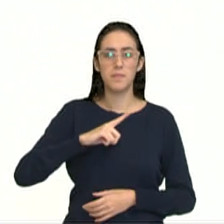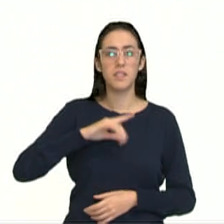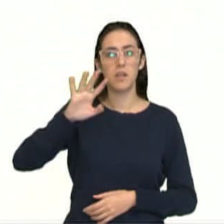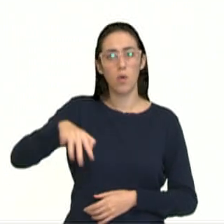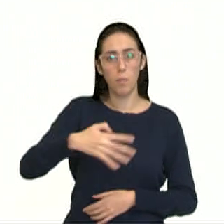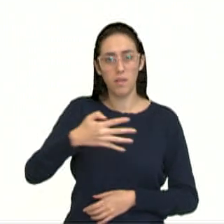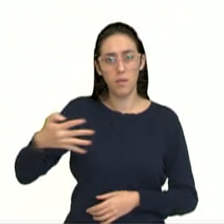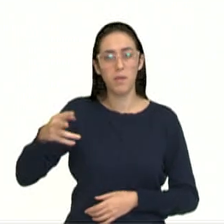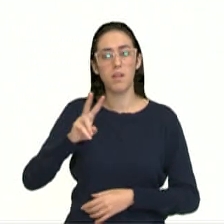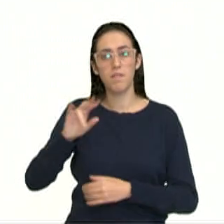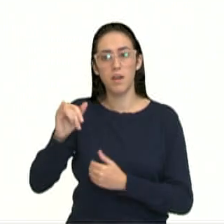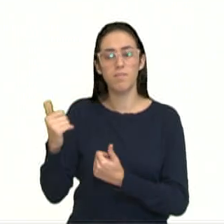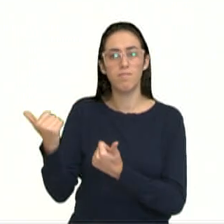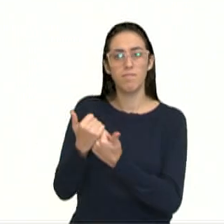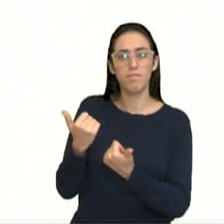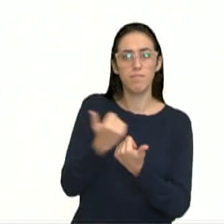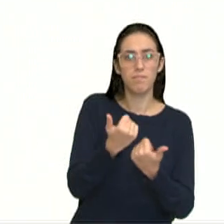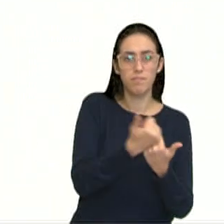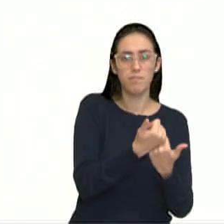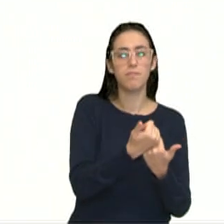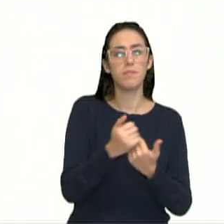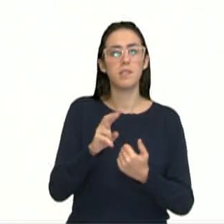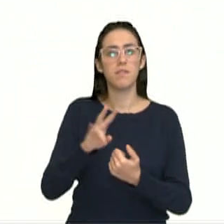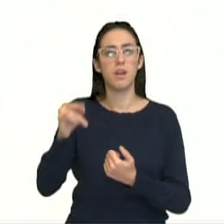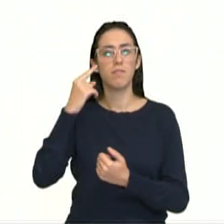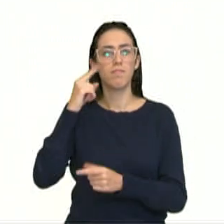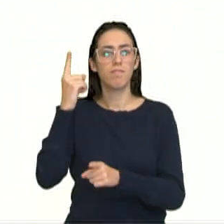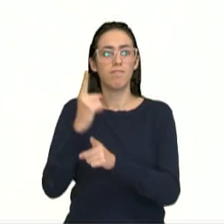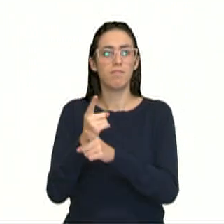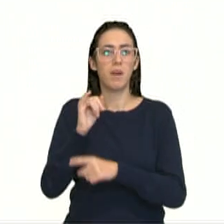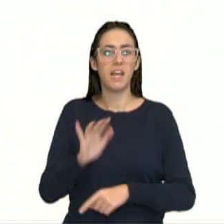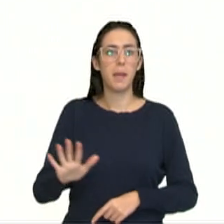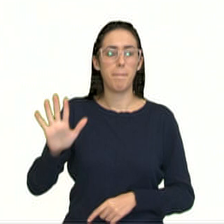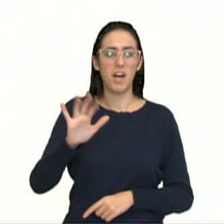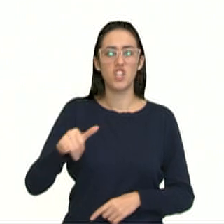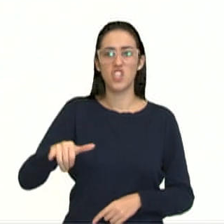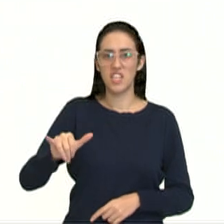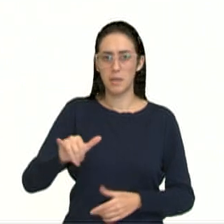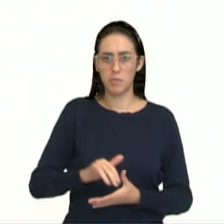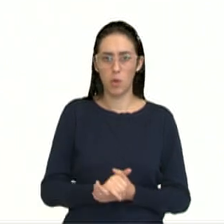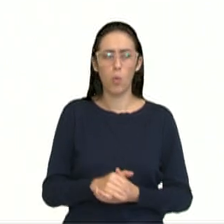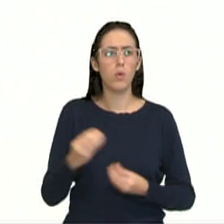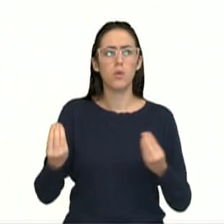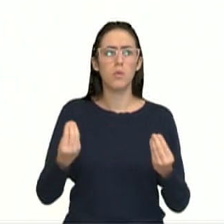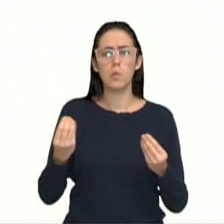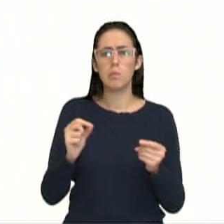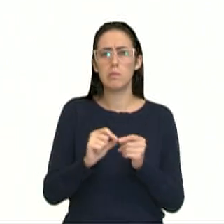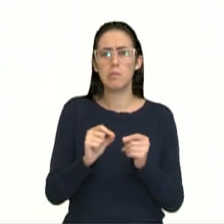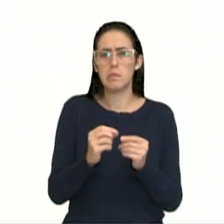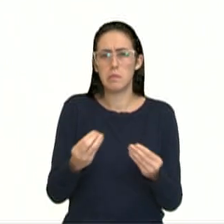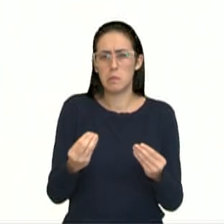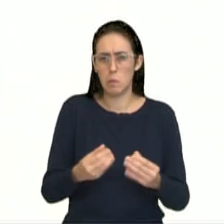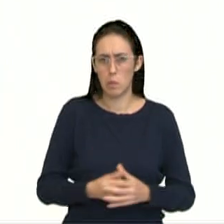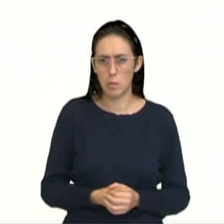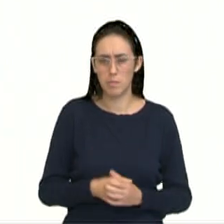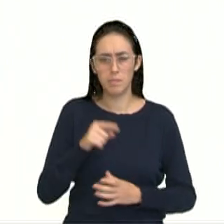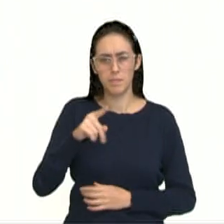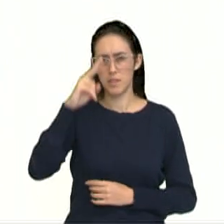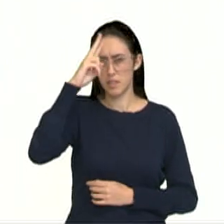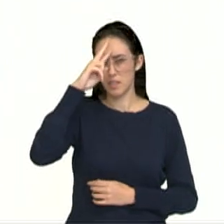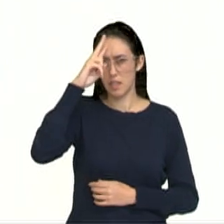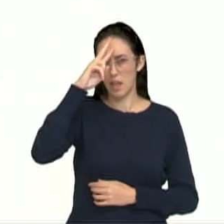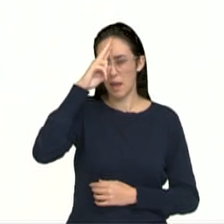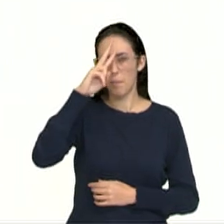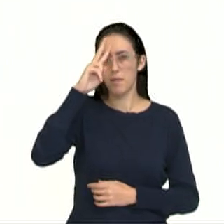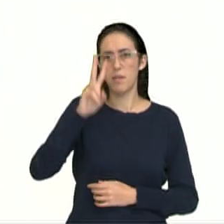vamos substituir e vamos determinar a imagem de y, né? Como que nós fazemos isso? Então, lembra que a gente vai